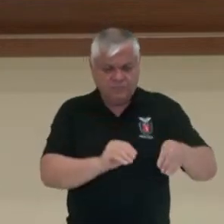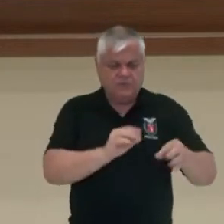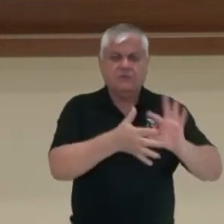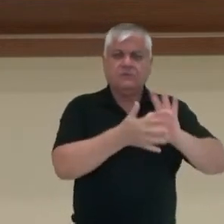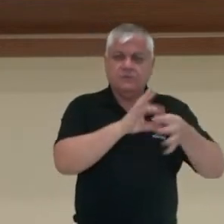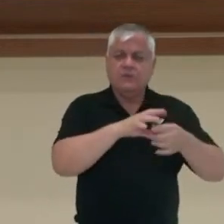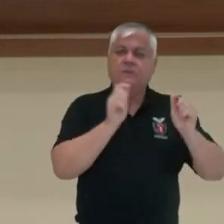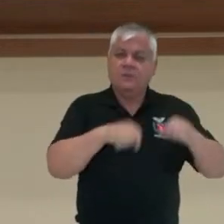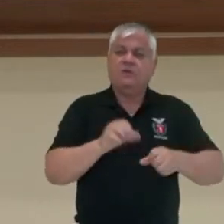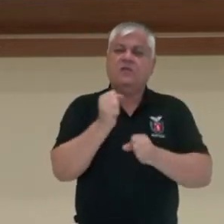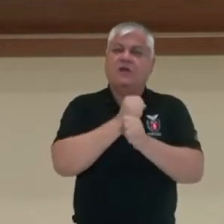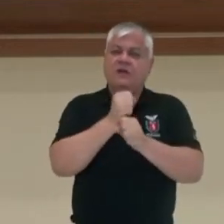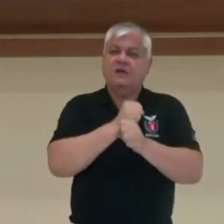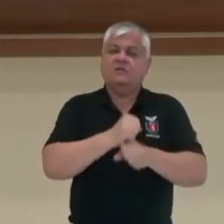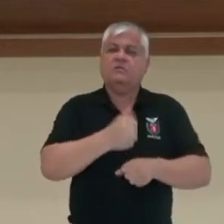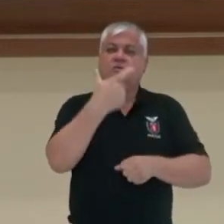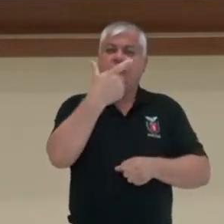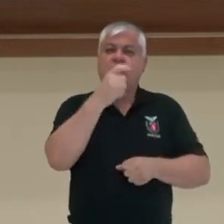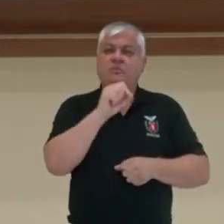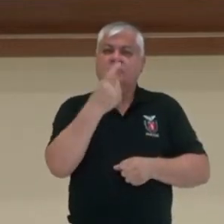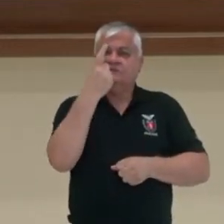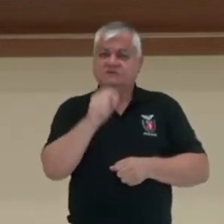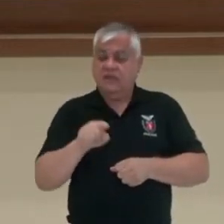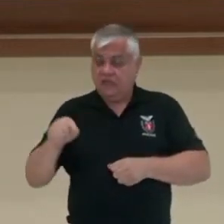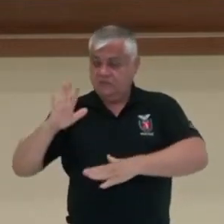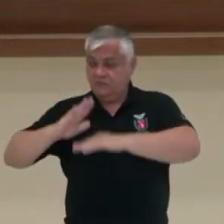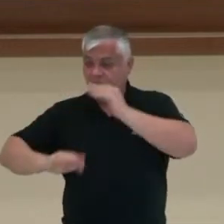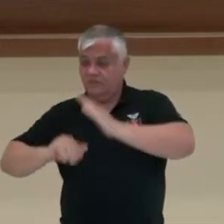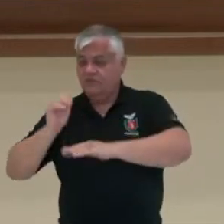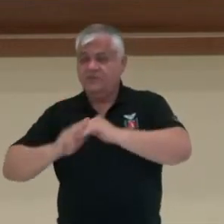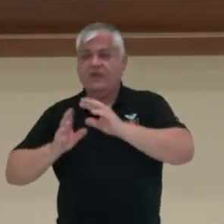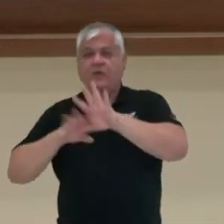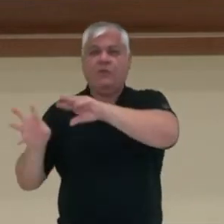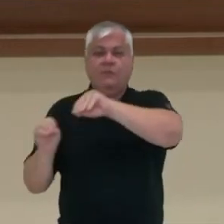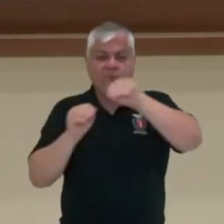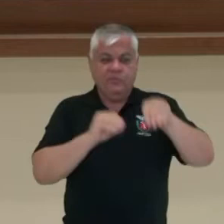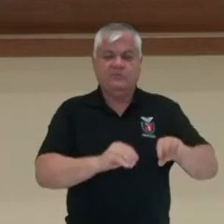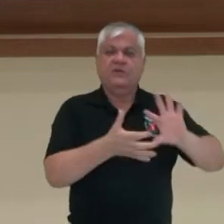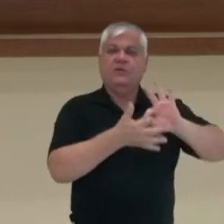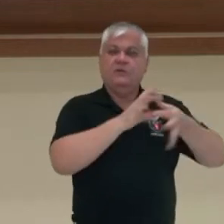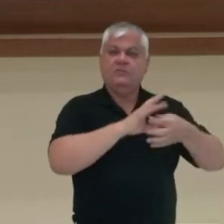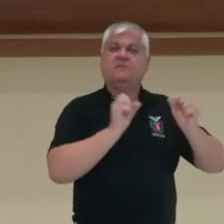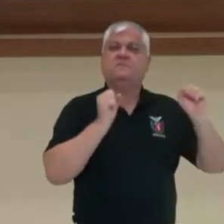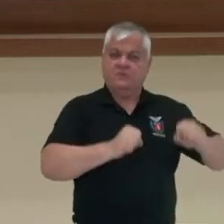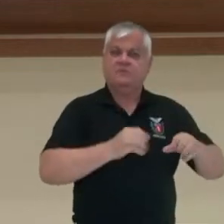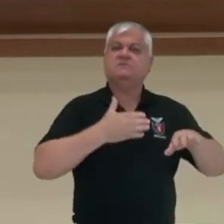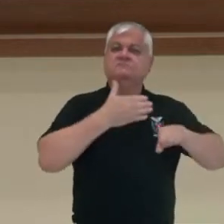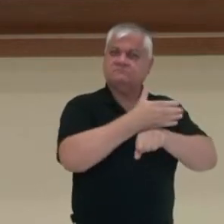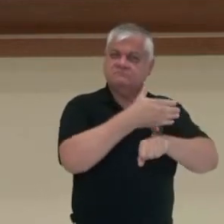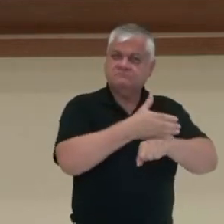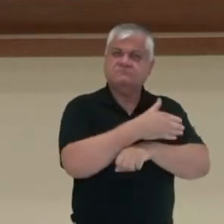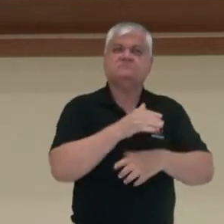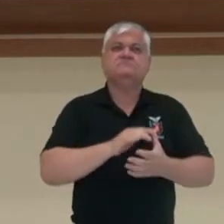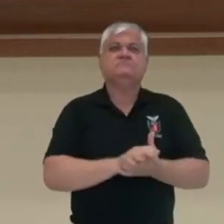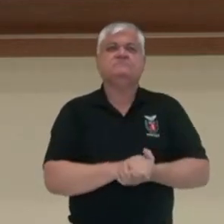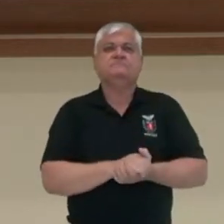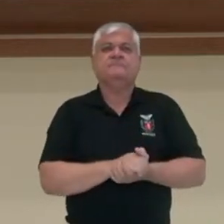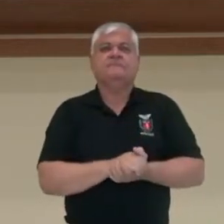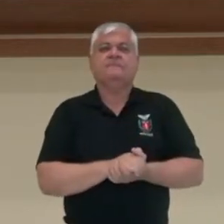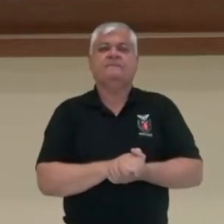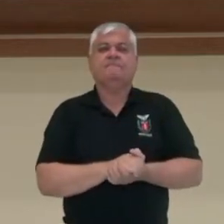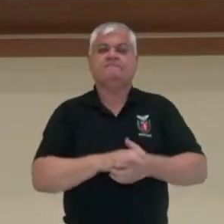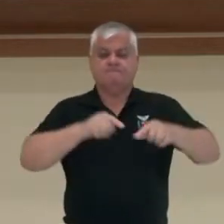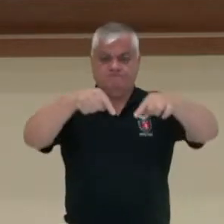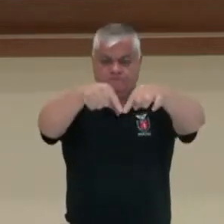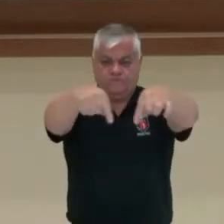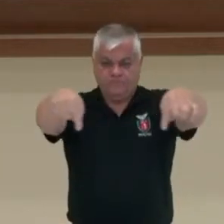2016, os atletas que eram profissionais também podiam lutar no boxe olímpico, tá? A área de combate,